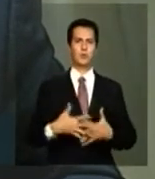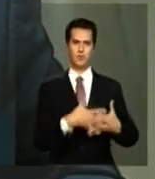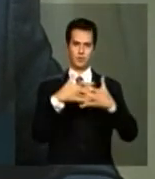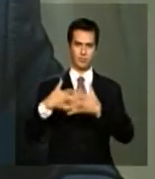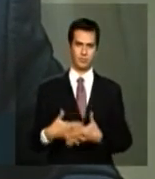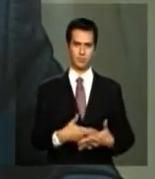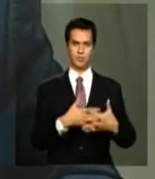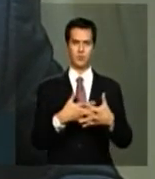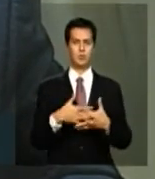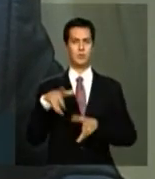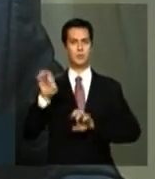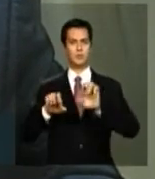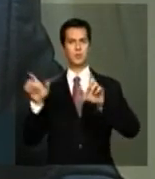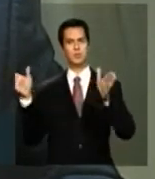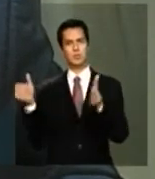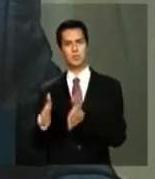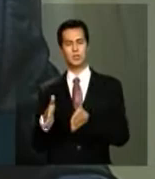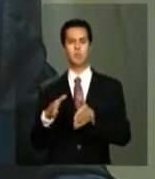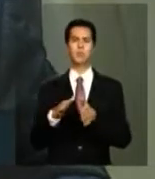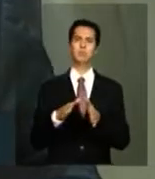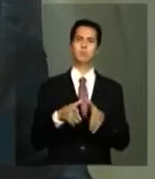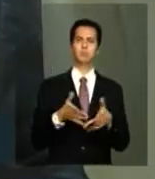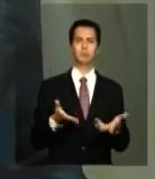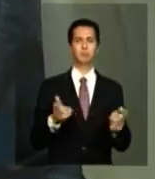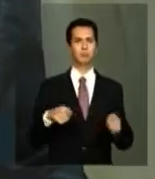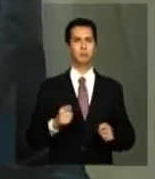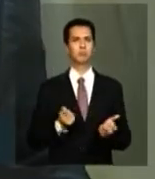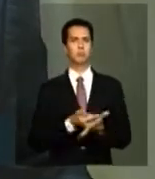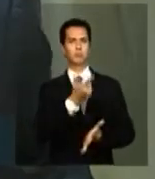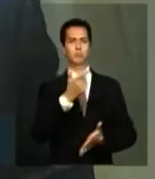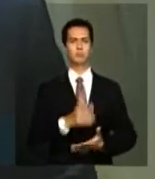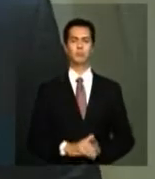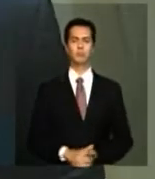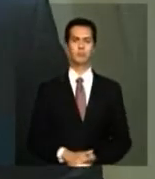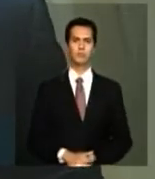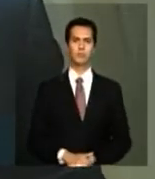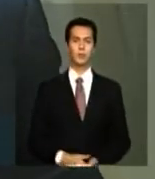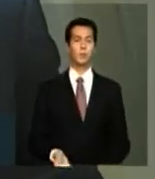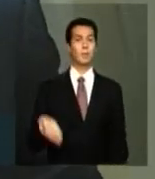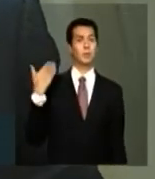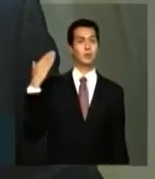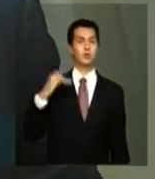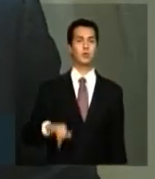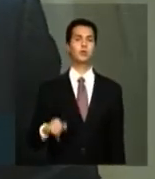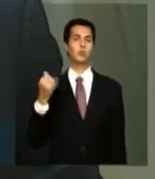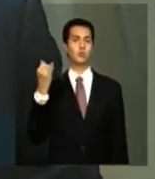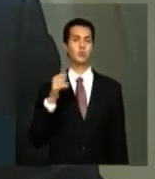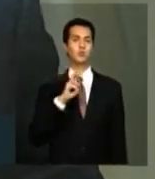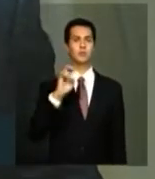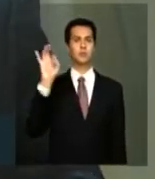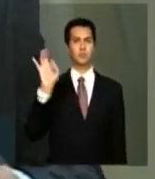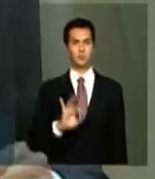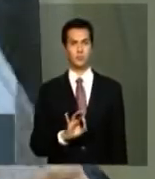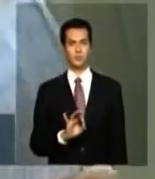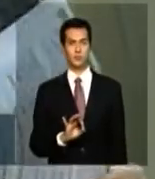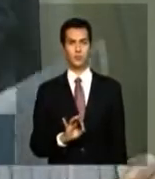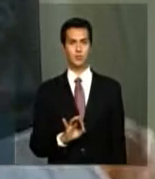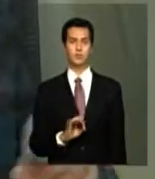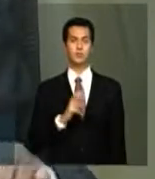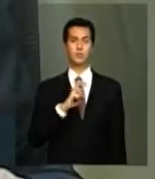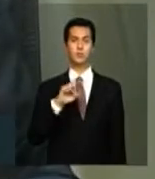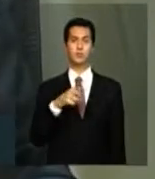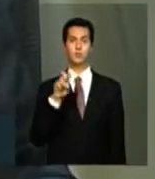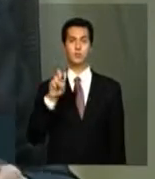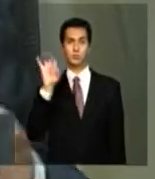pequenos pequenas empresas de caminhão o juro já era 5,5 então o juro já é esse mais baixo